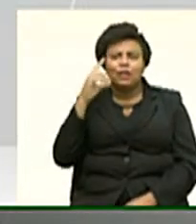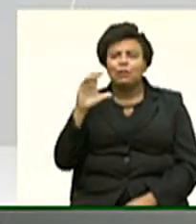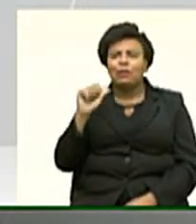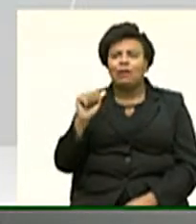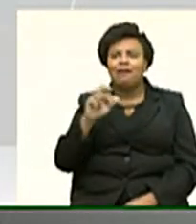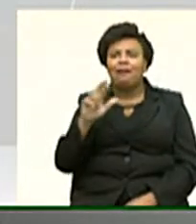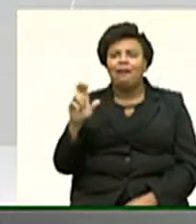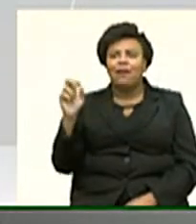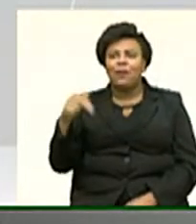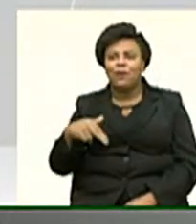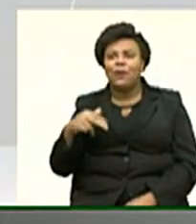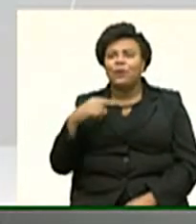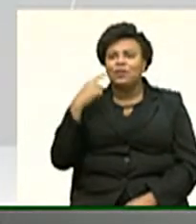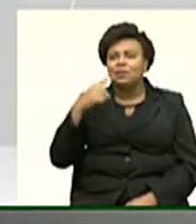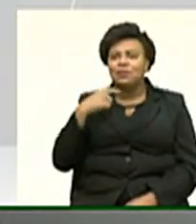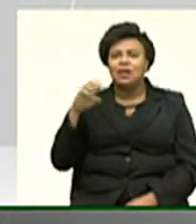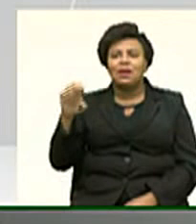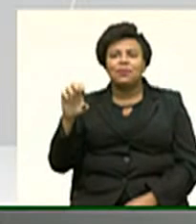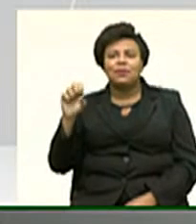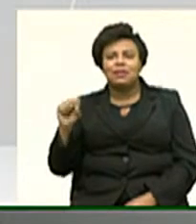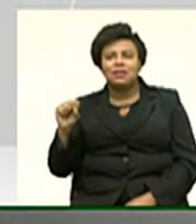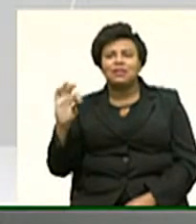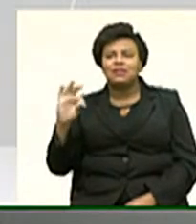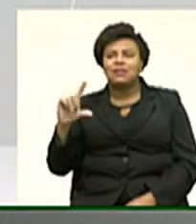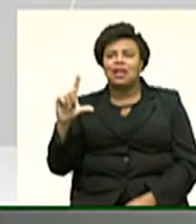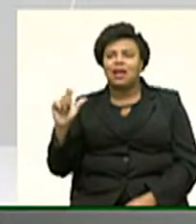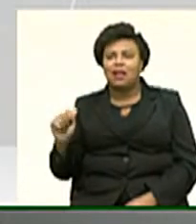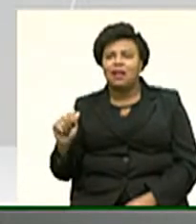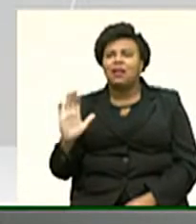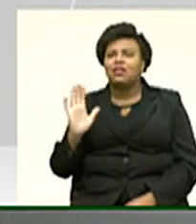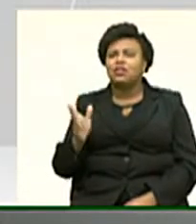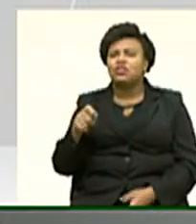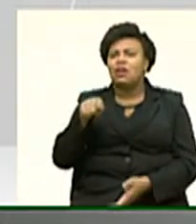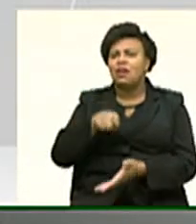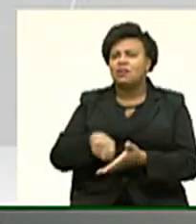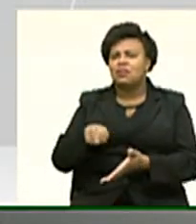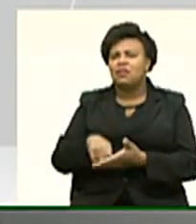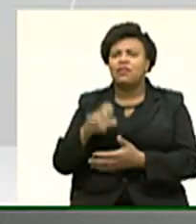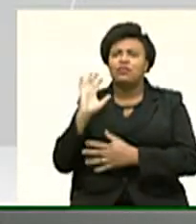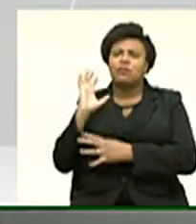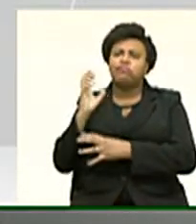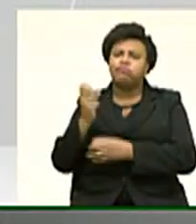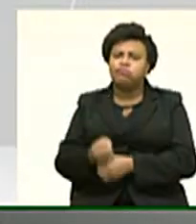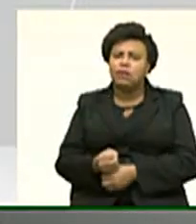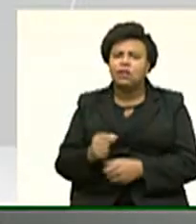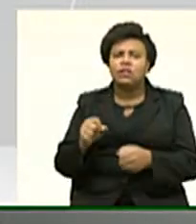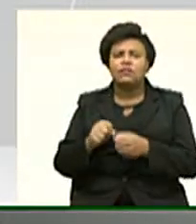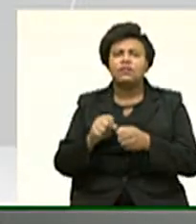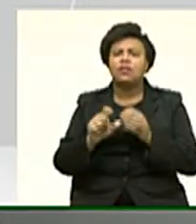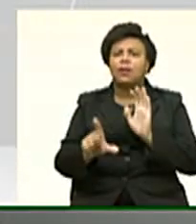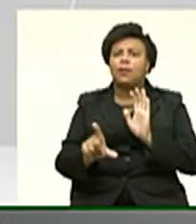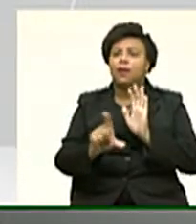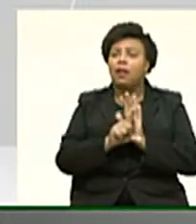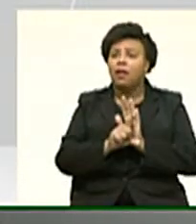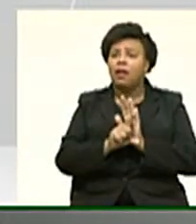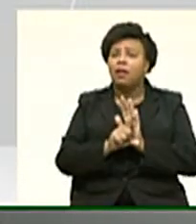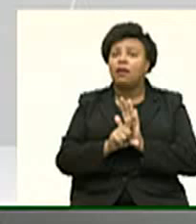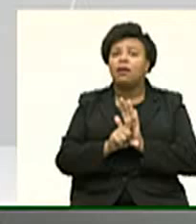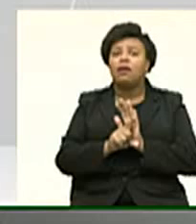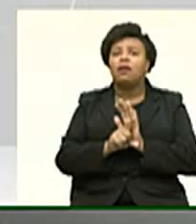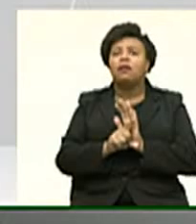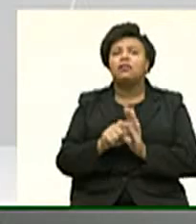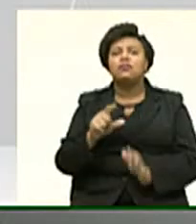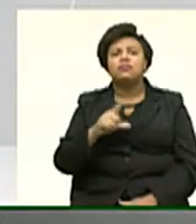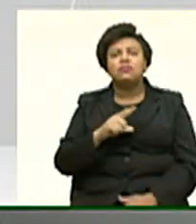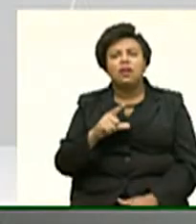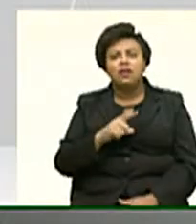dos nossos deputados, a Estela, que já escreveram, que já acumularam, que já fizeram lei, tem legislação,